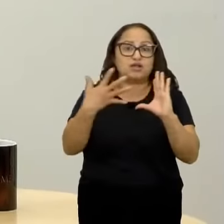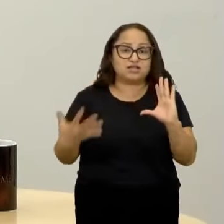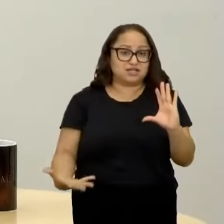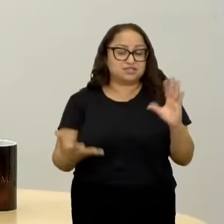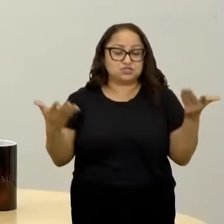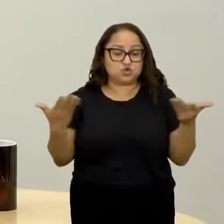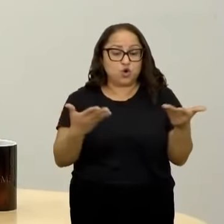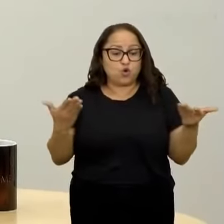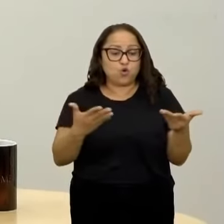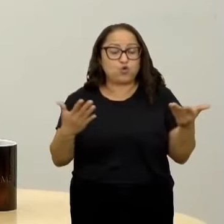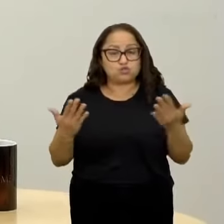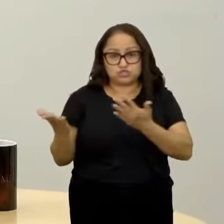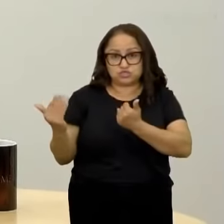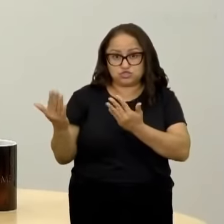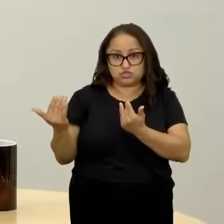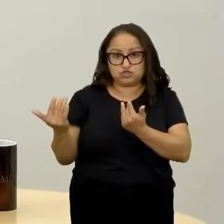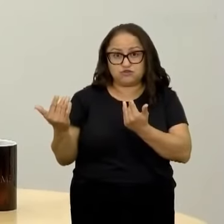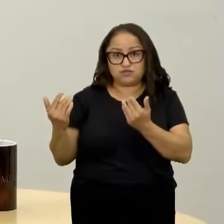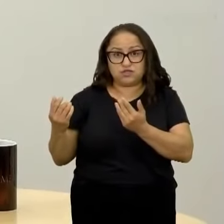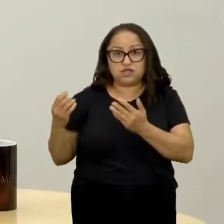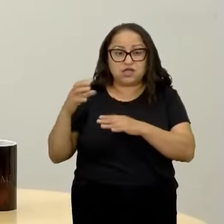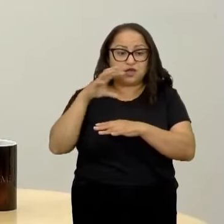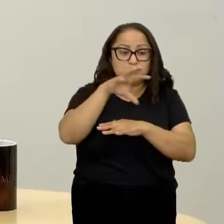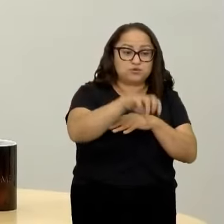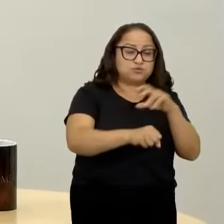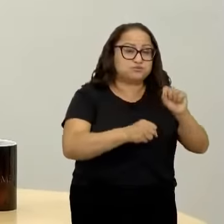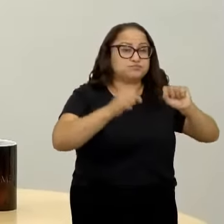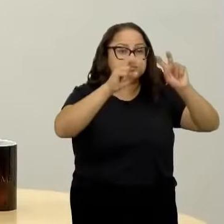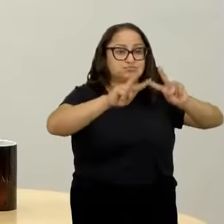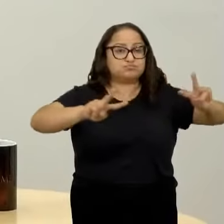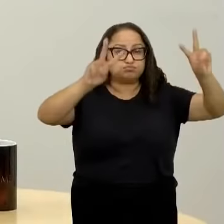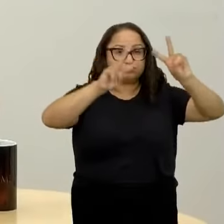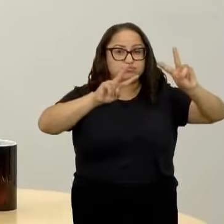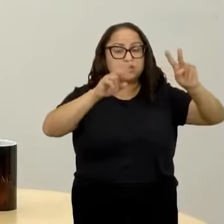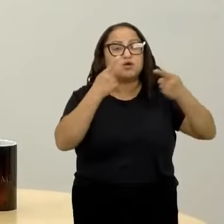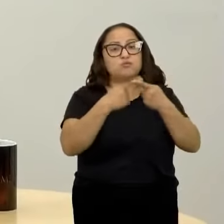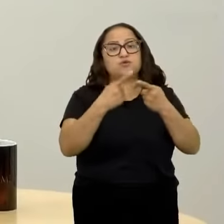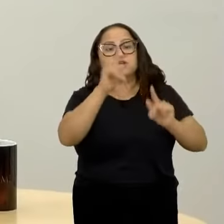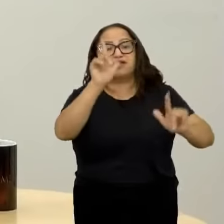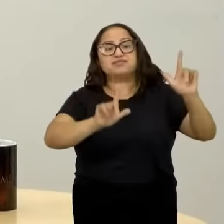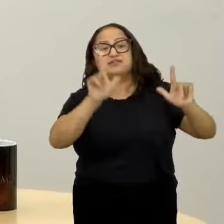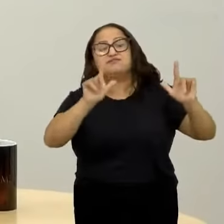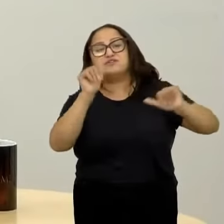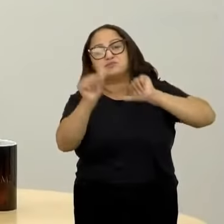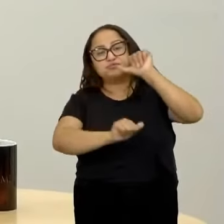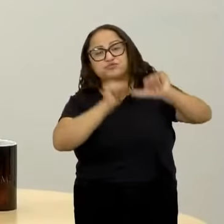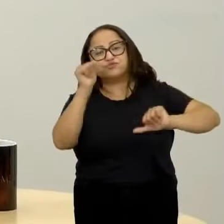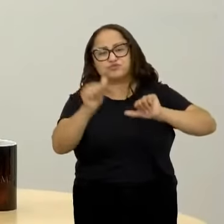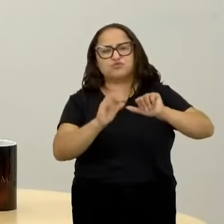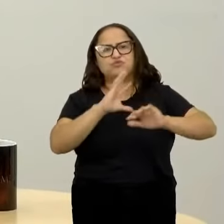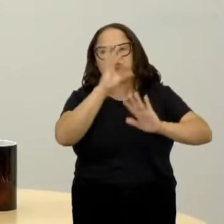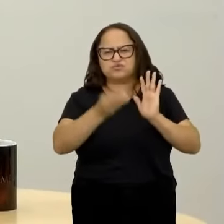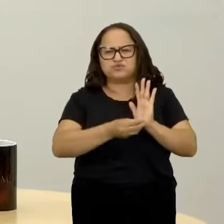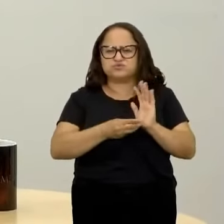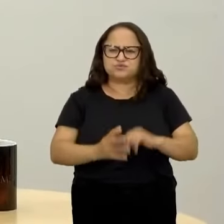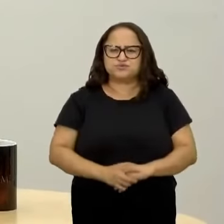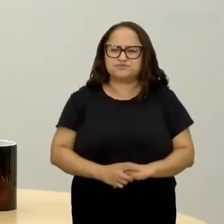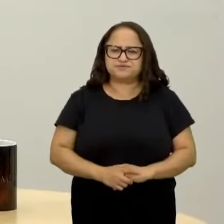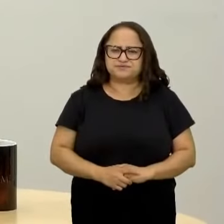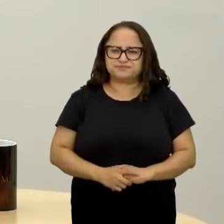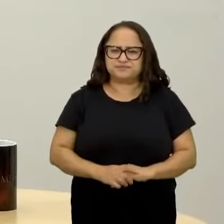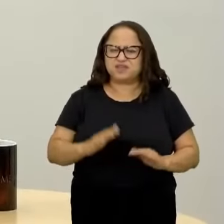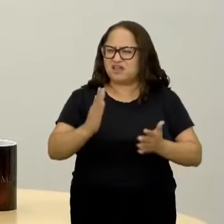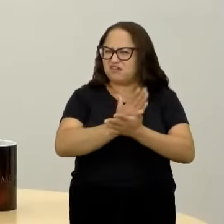hoje dessa geração ter acesso a muito audivisual né até porque a TV mudou né mudou tudo na TV Acho que muita gente tinha